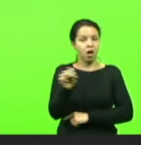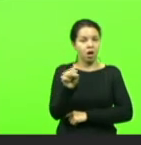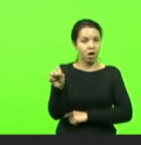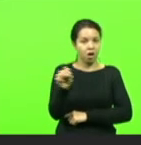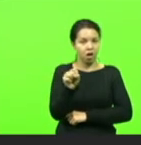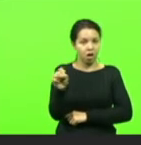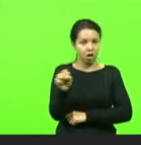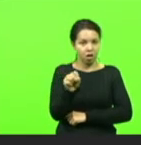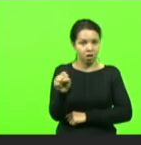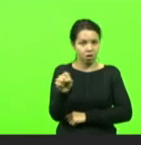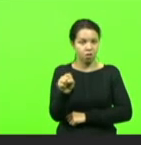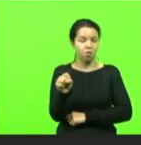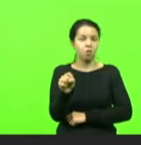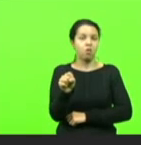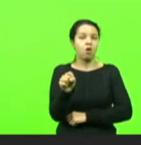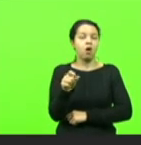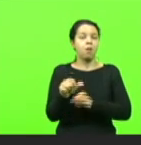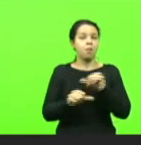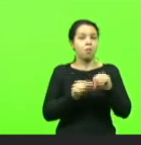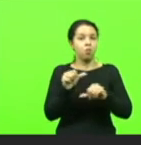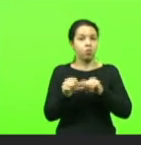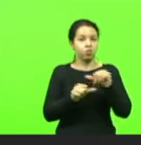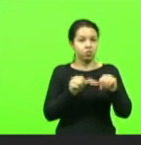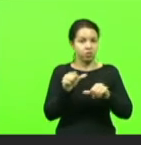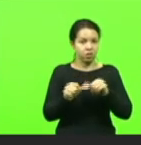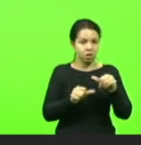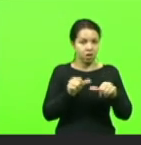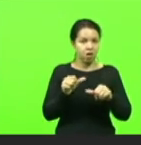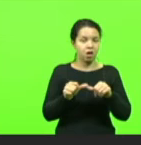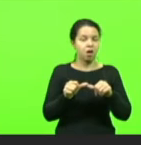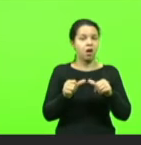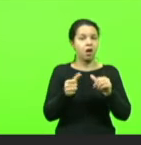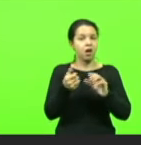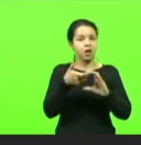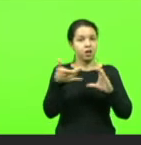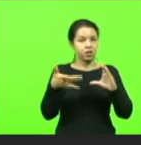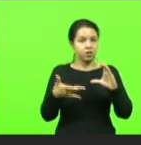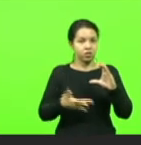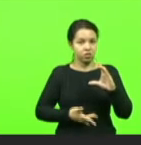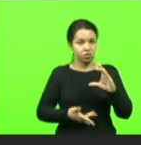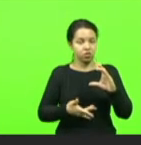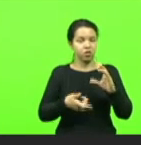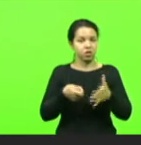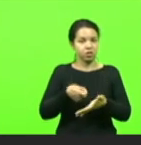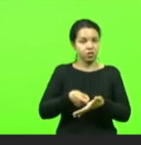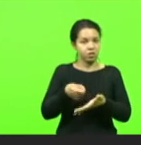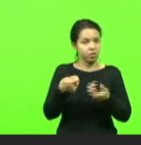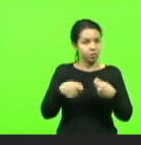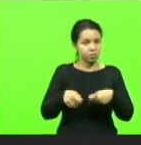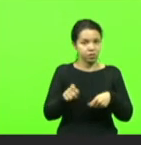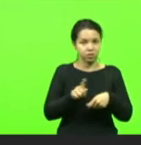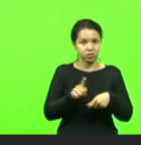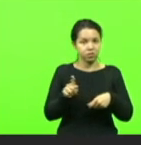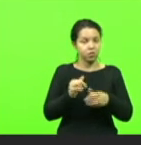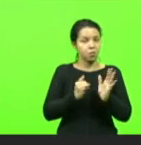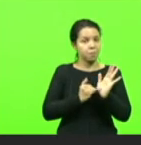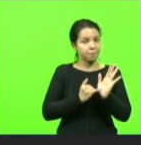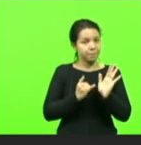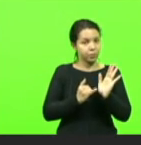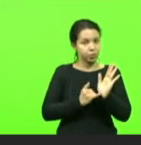dá outras providências a fim de alternar características de inexigibilidade do imposto para pessoas com deficiência